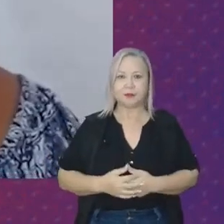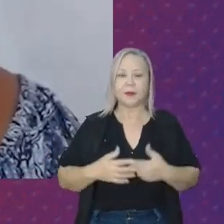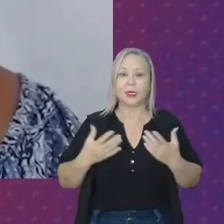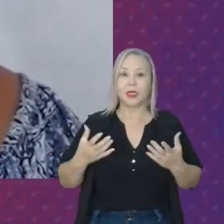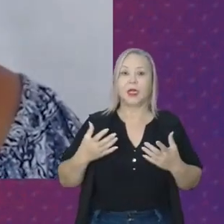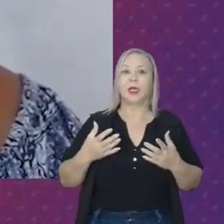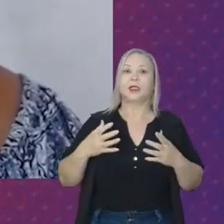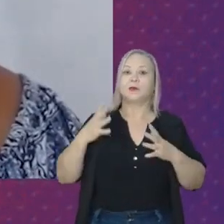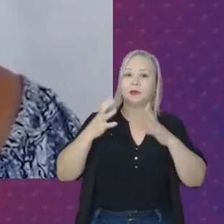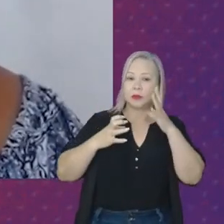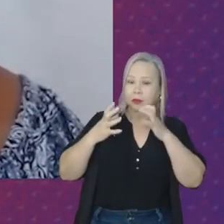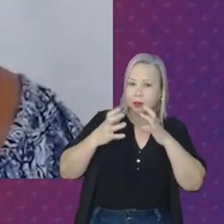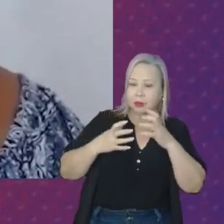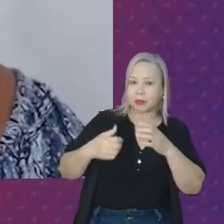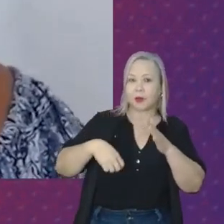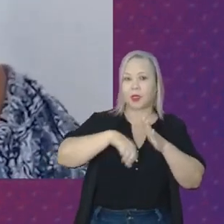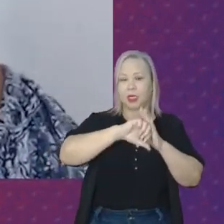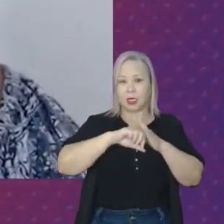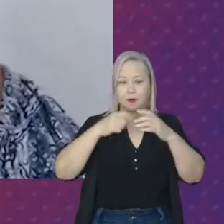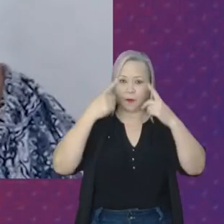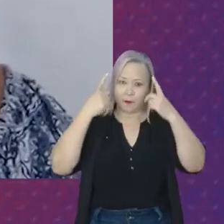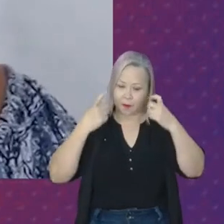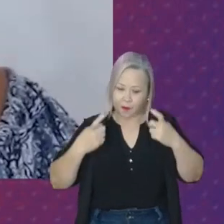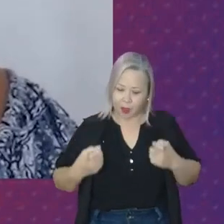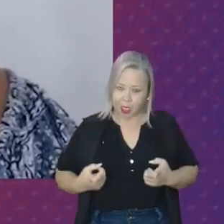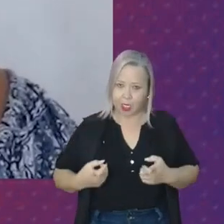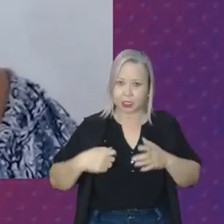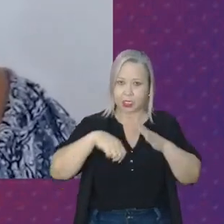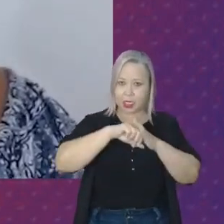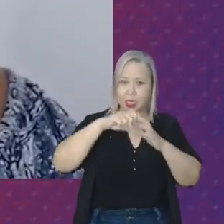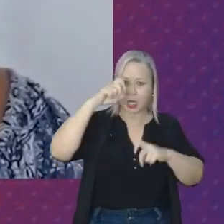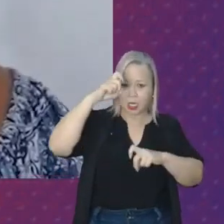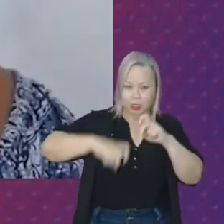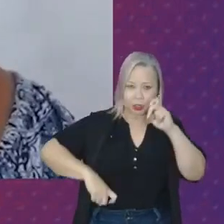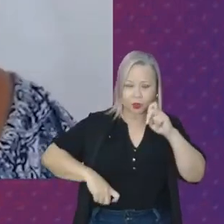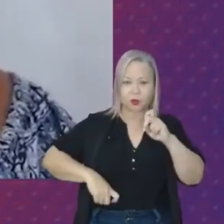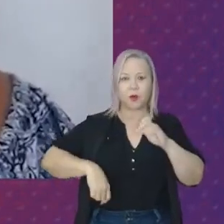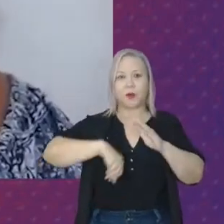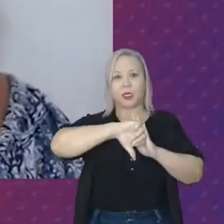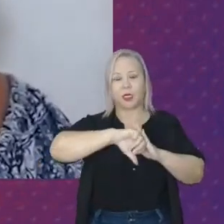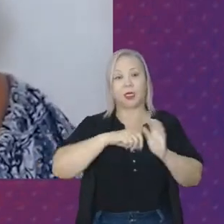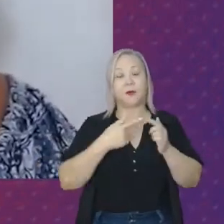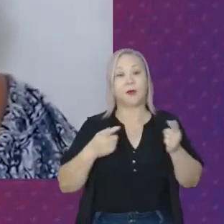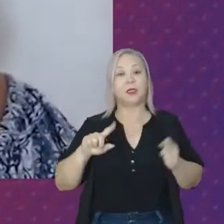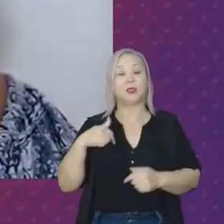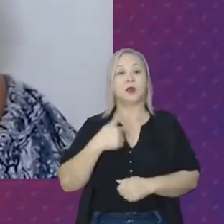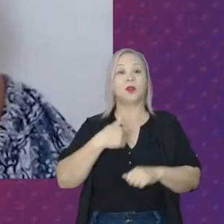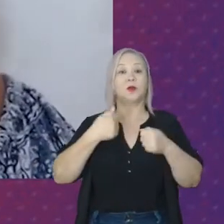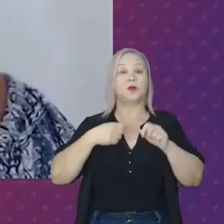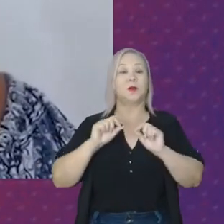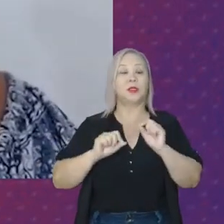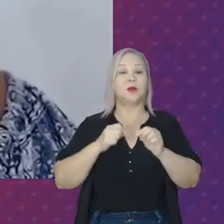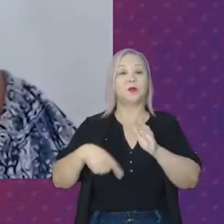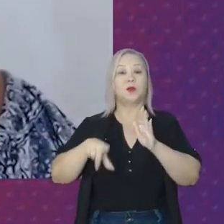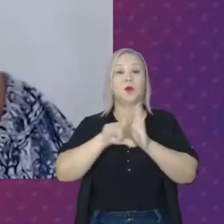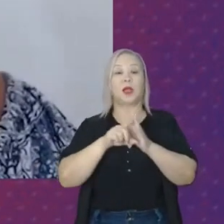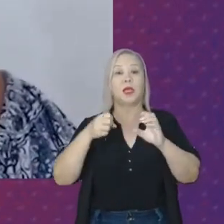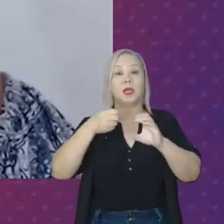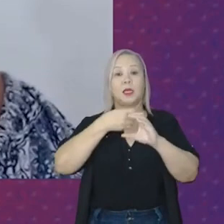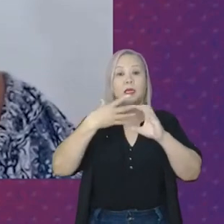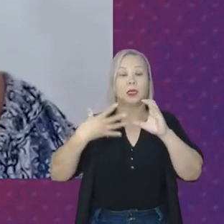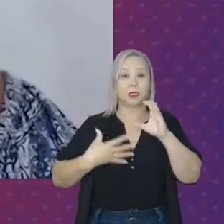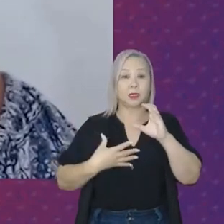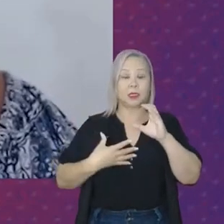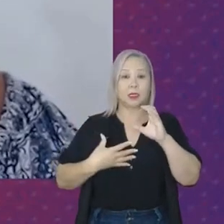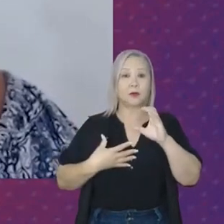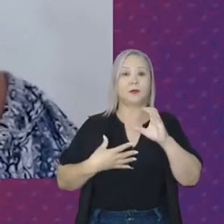é crime, violência é crime, estupro é crime, mas a gente precisa de uma lei que caracterize a